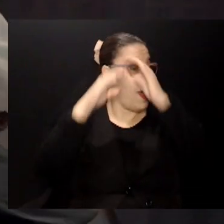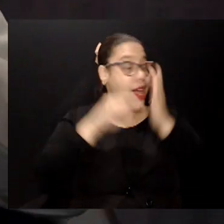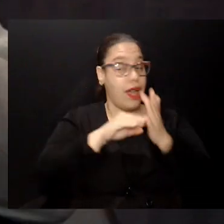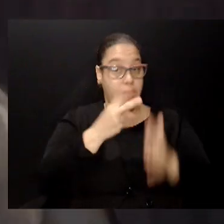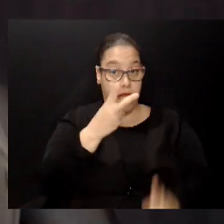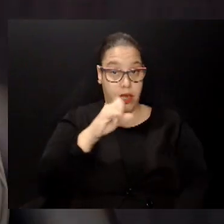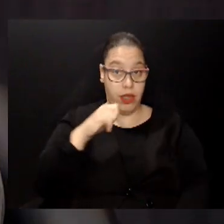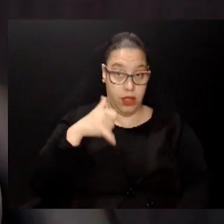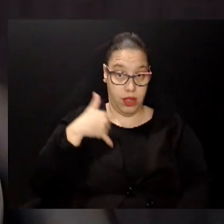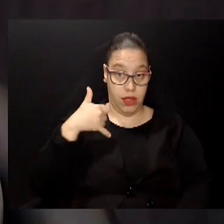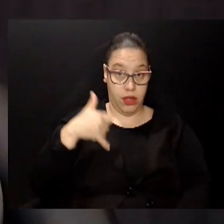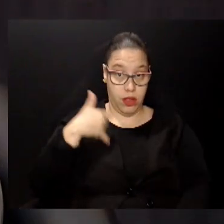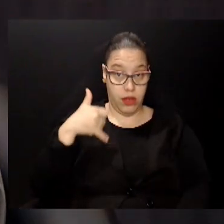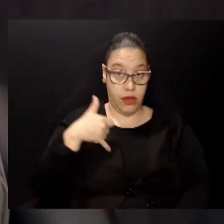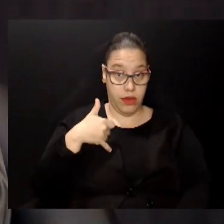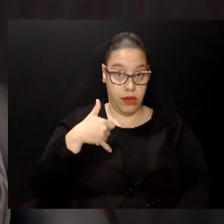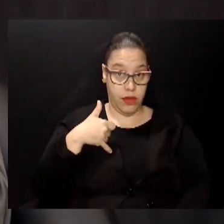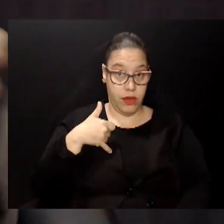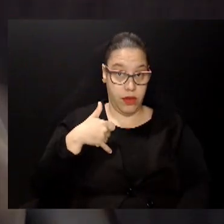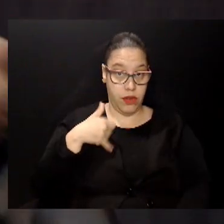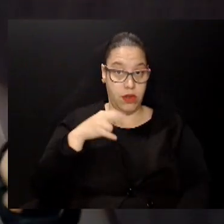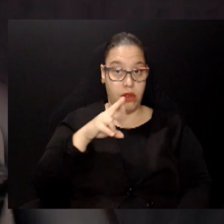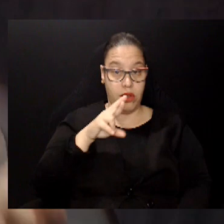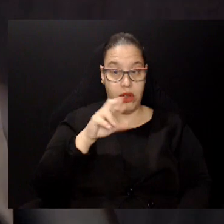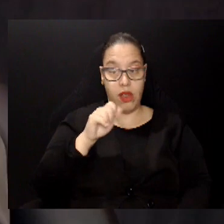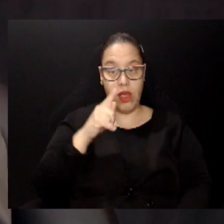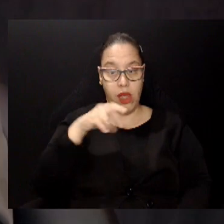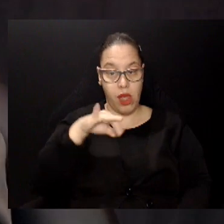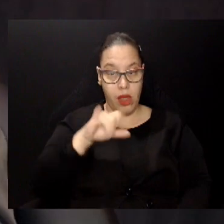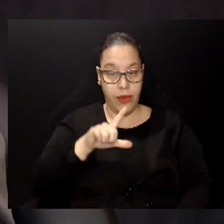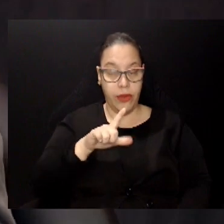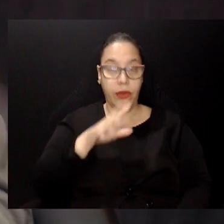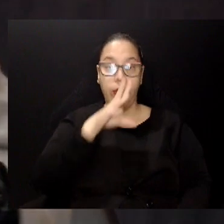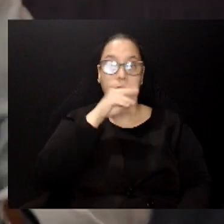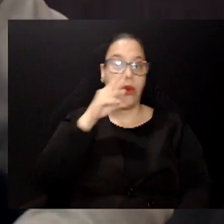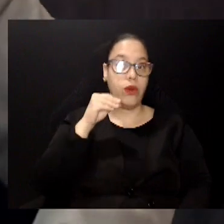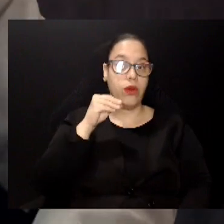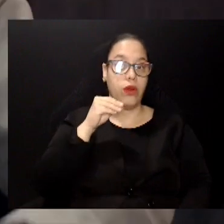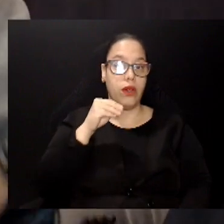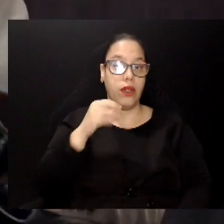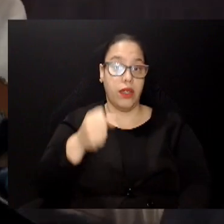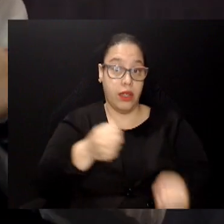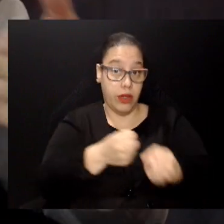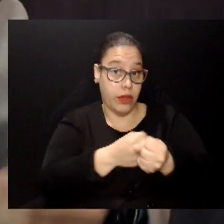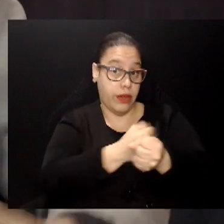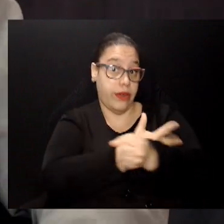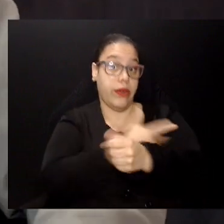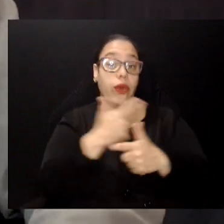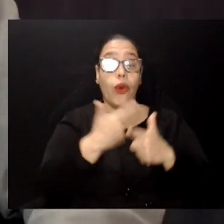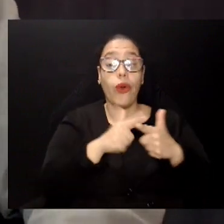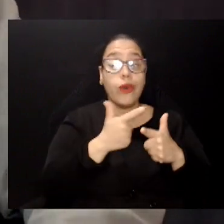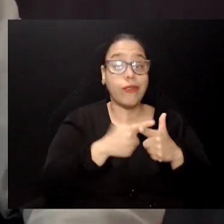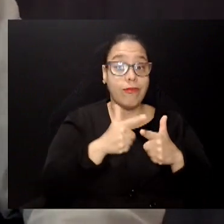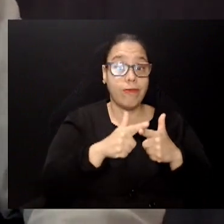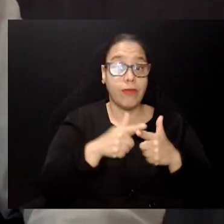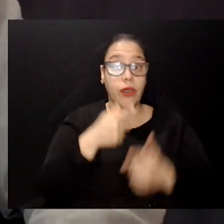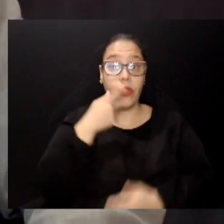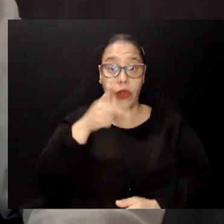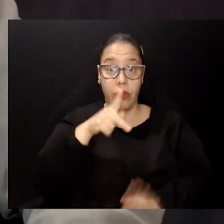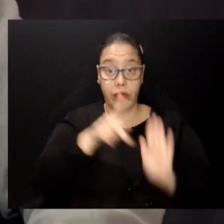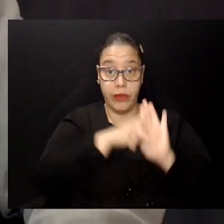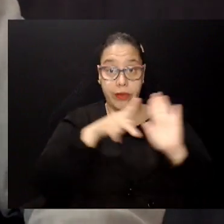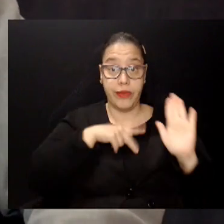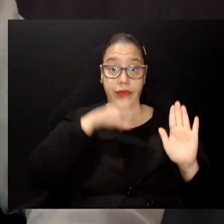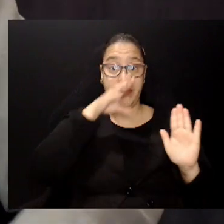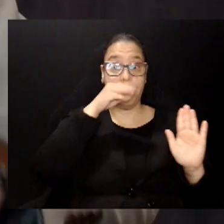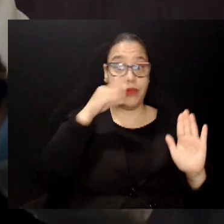tem desenvolvimento, nosso lado racional, então ele é um pouco... O adolescente ele é mais emocional. E qual que é o grande problema disso? A gente falou de pertencimento, né? O adolescente é aquele ser